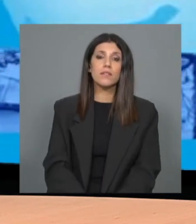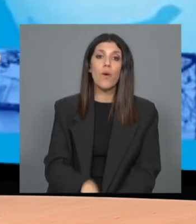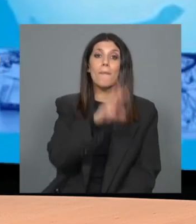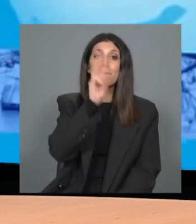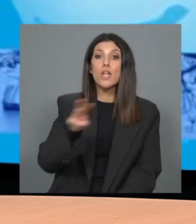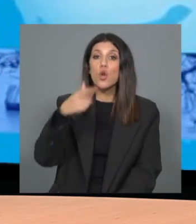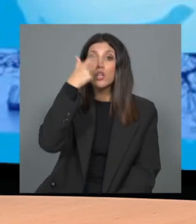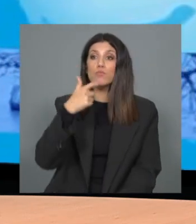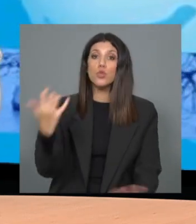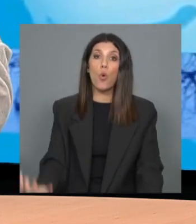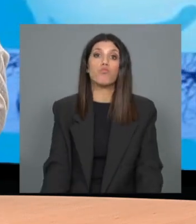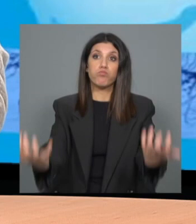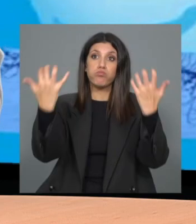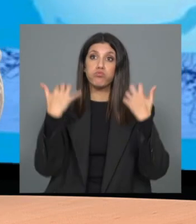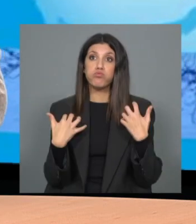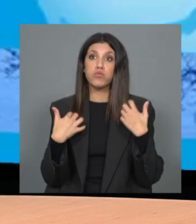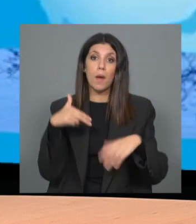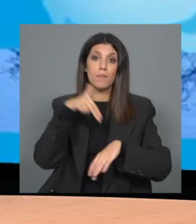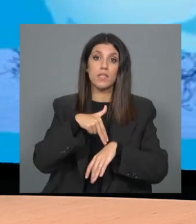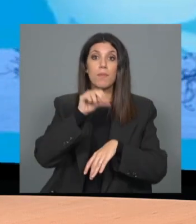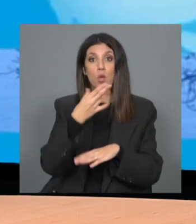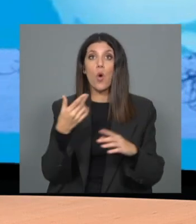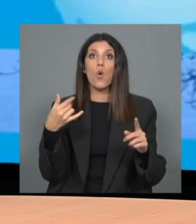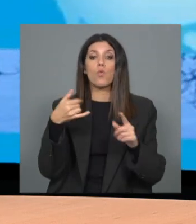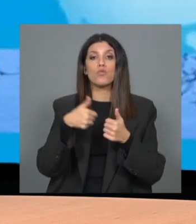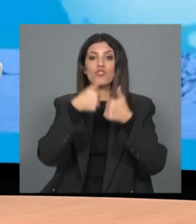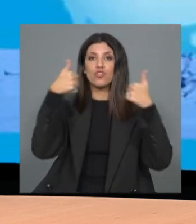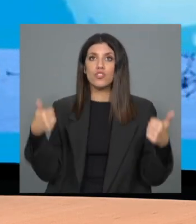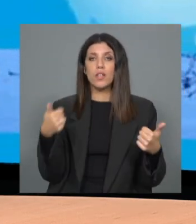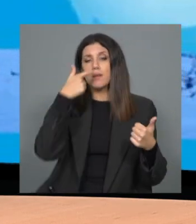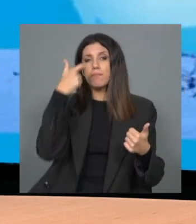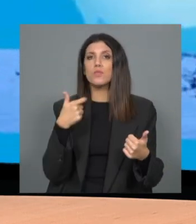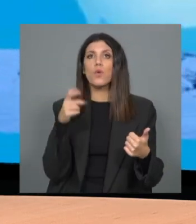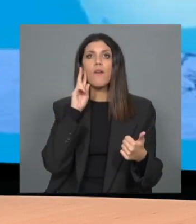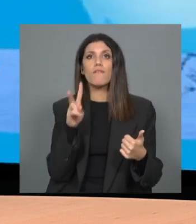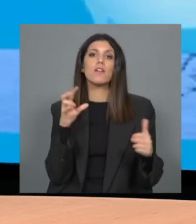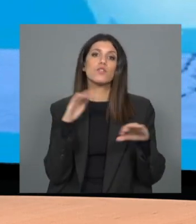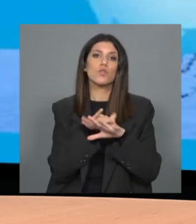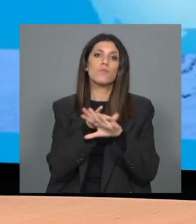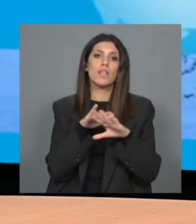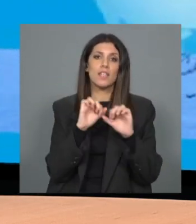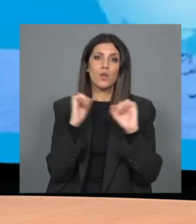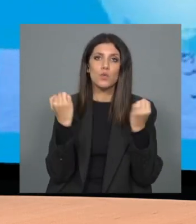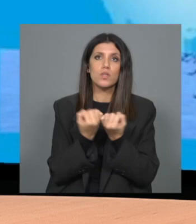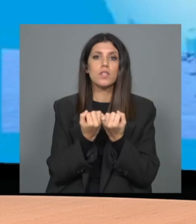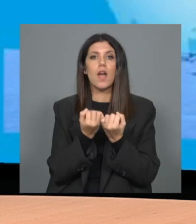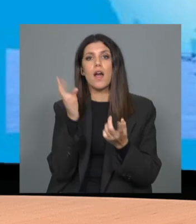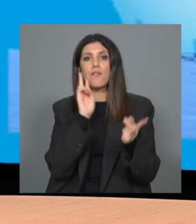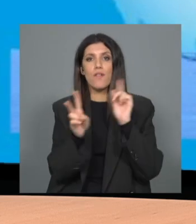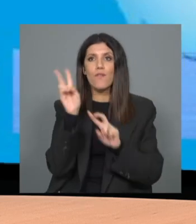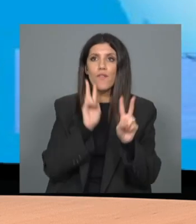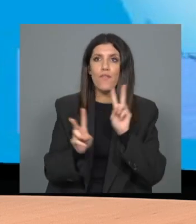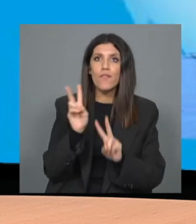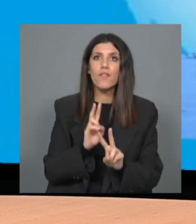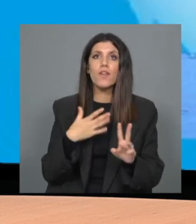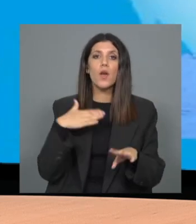pessoas, presencialmente ou à distância, porque hoje, obviamente, muita gente irá acompanhar através dos meios de comunicação. E é um momento fundamental